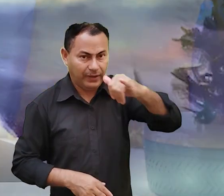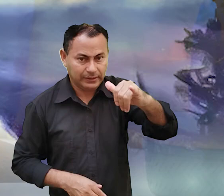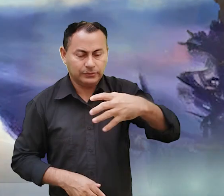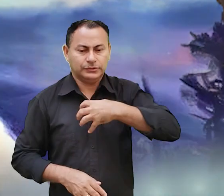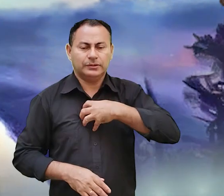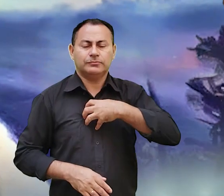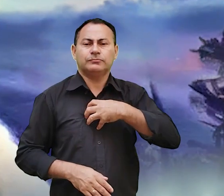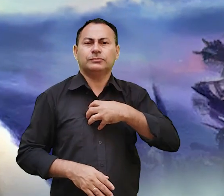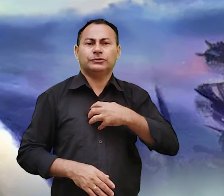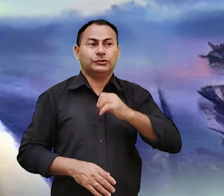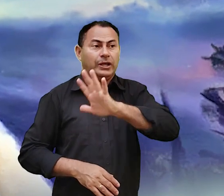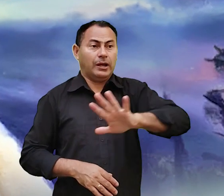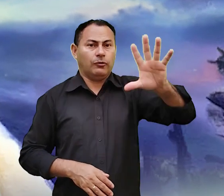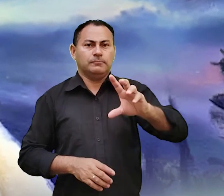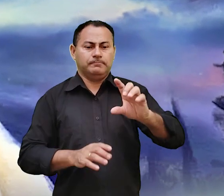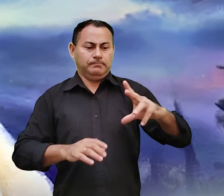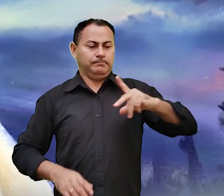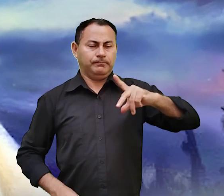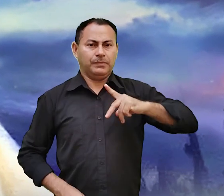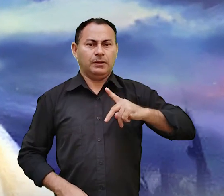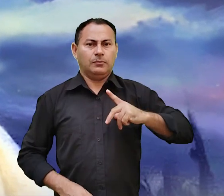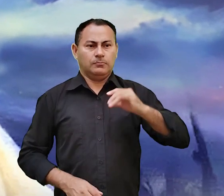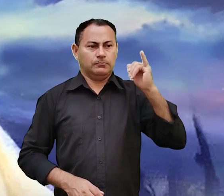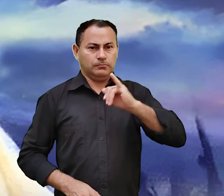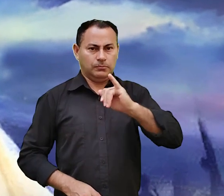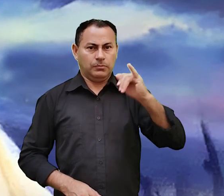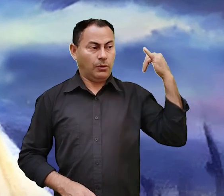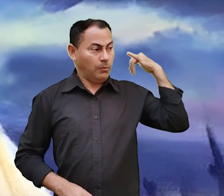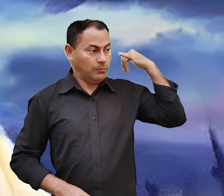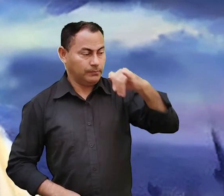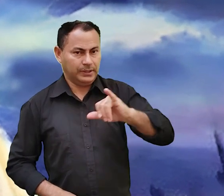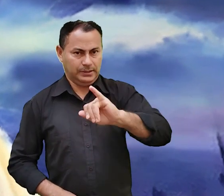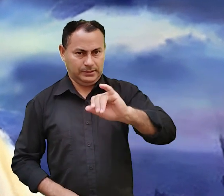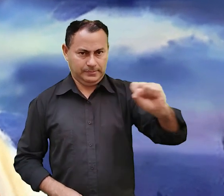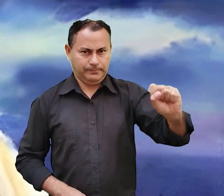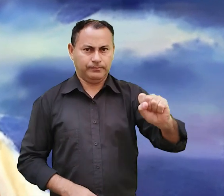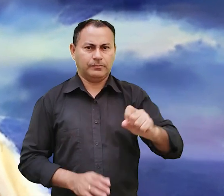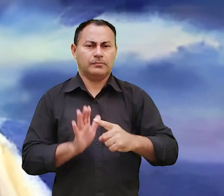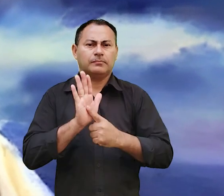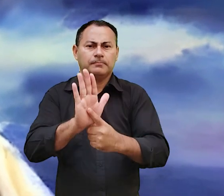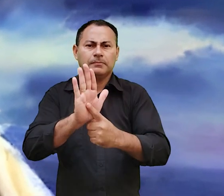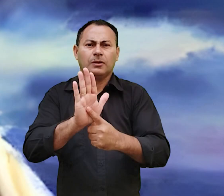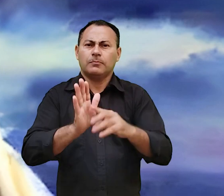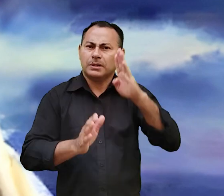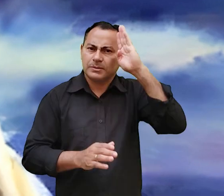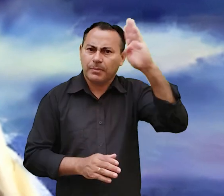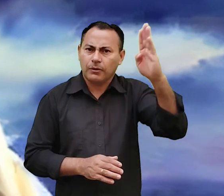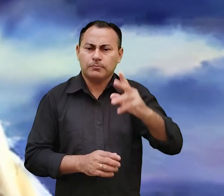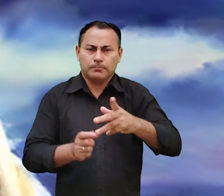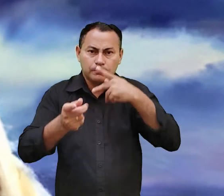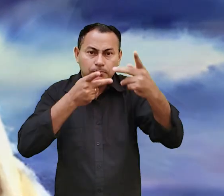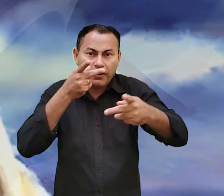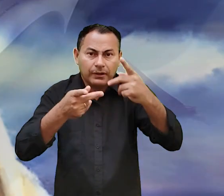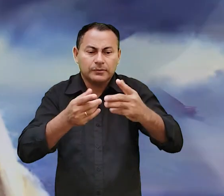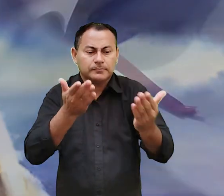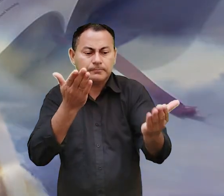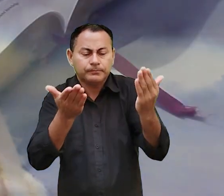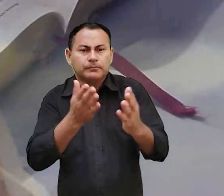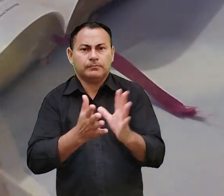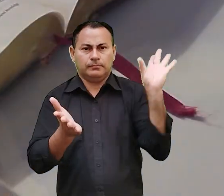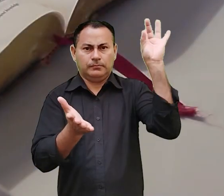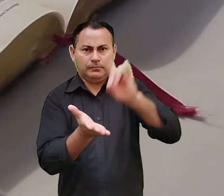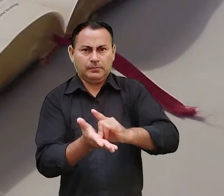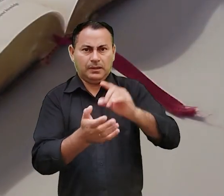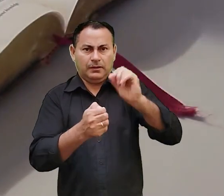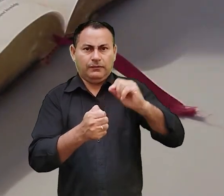e em particular o profeta Isaías. Há duas partes do Velho Testamento que representam sua essência. Estou dizendo isso baseado em